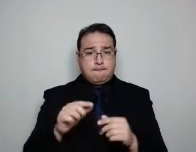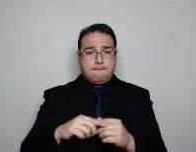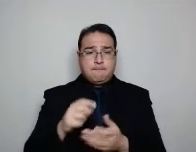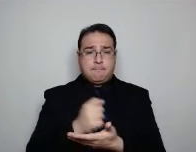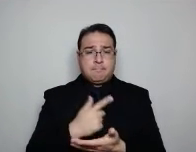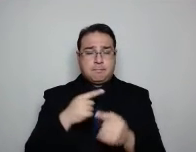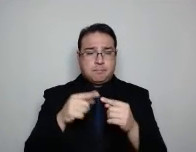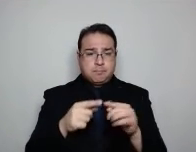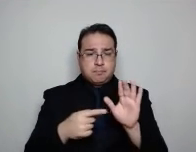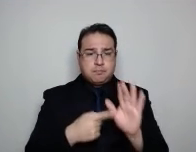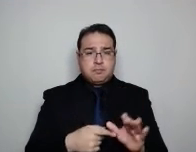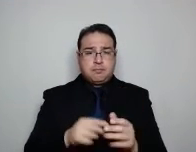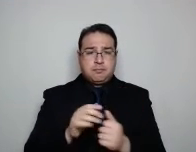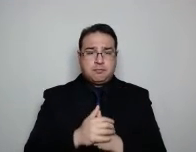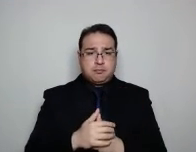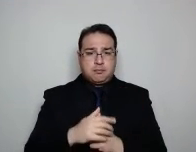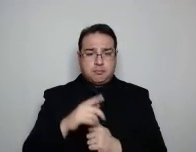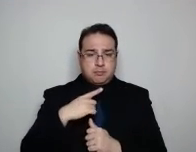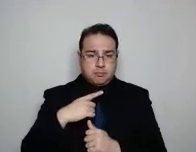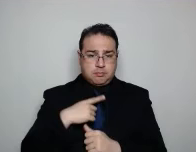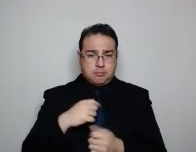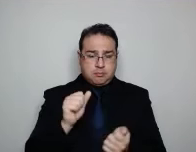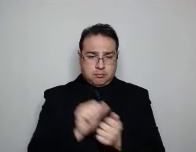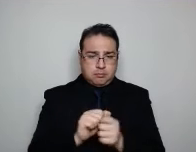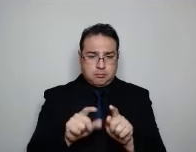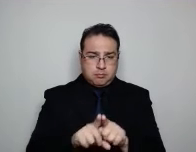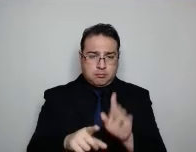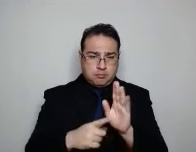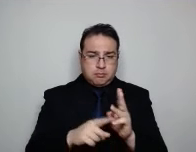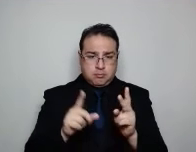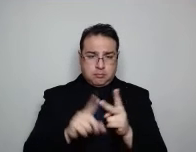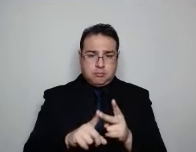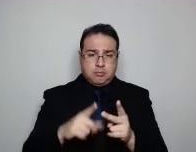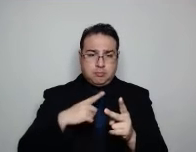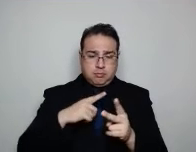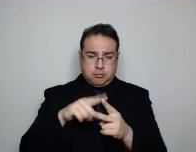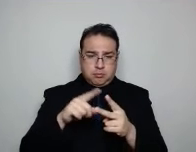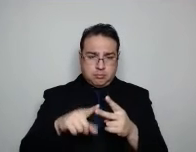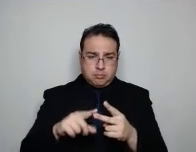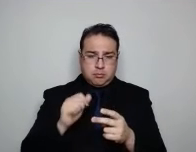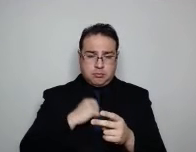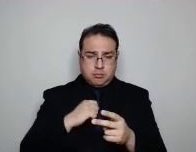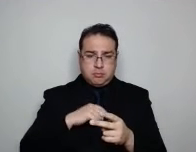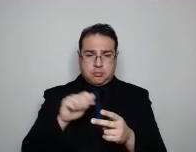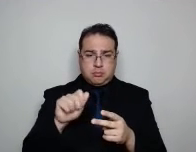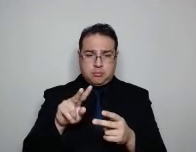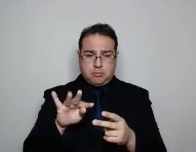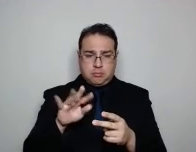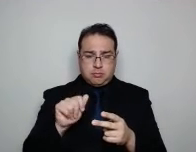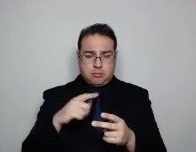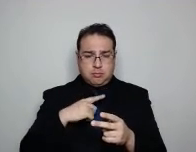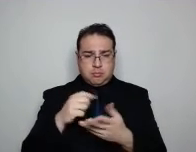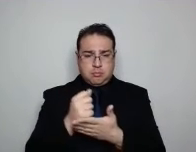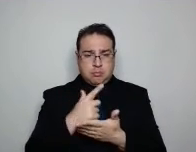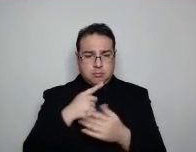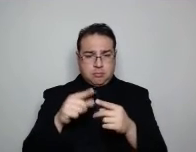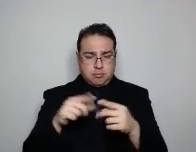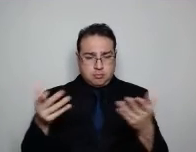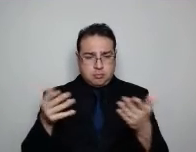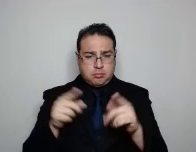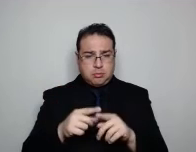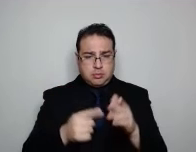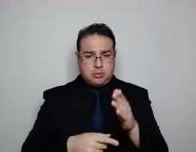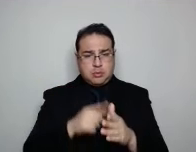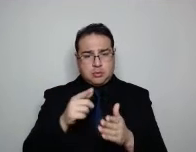a atezolizumab, que é o tecentriq, juntamente com o bevacizumab, que é o Avastin, é a única opção de imunoterapia disponível hoje em primeira linha de